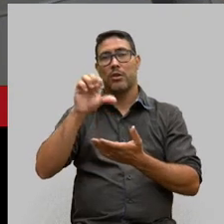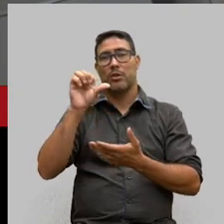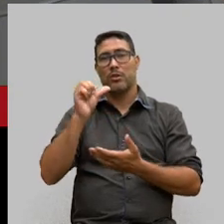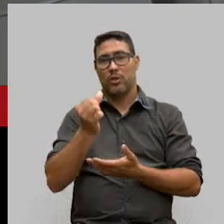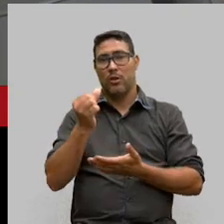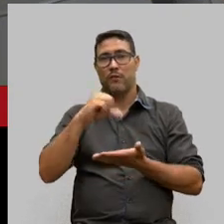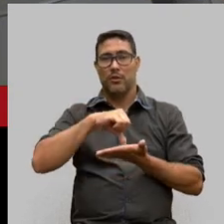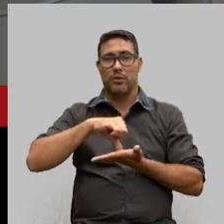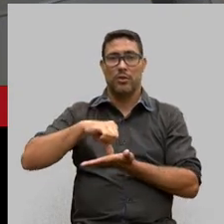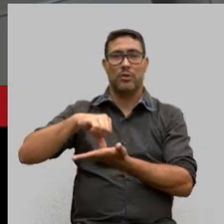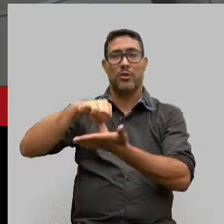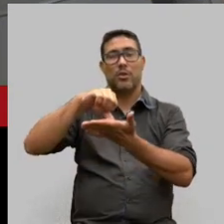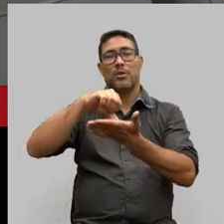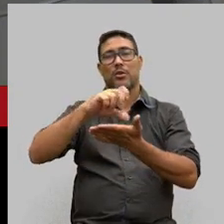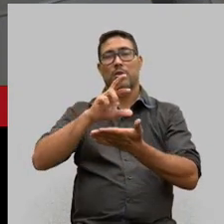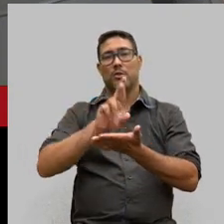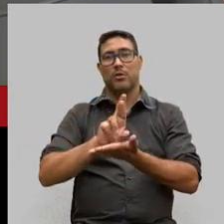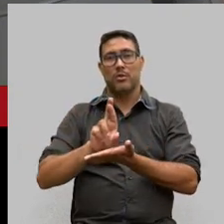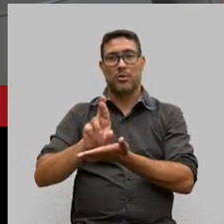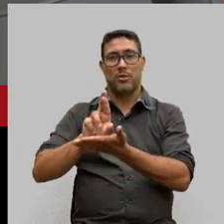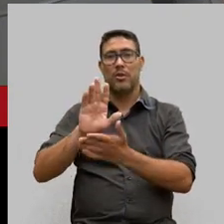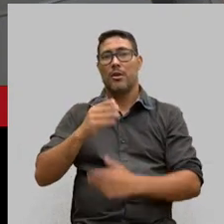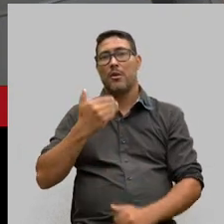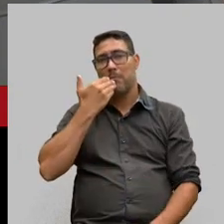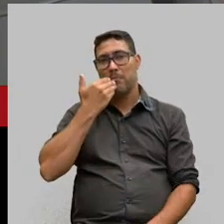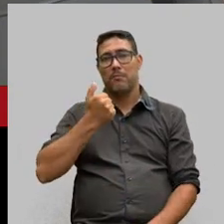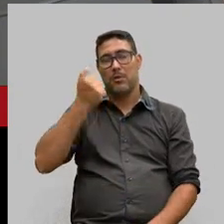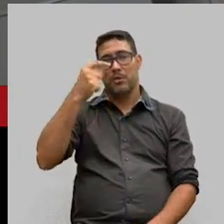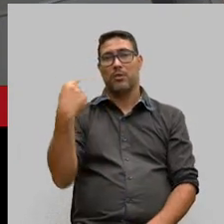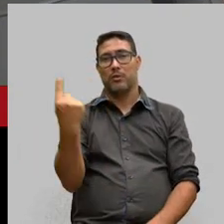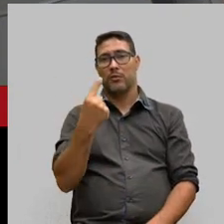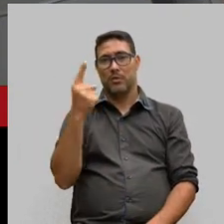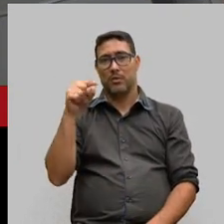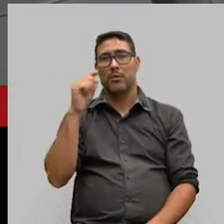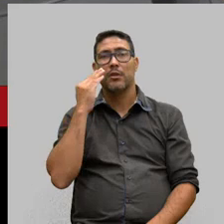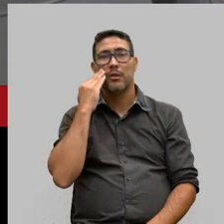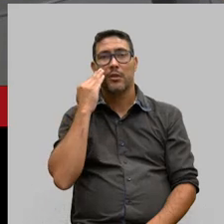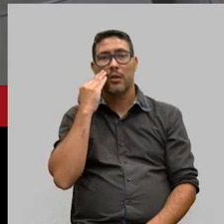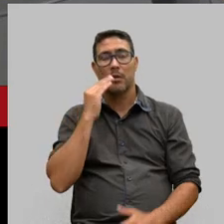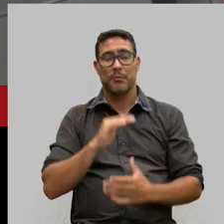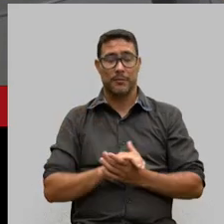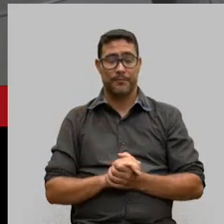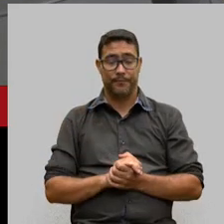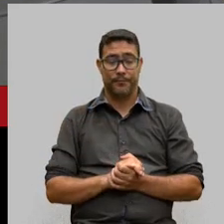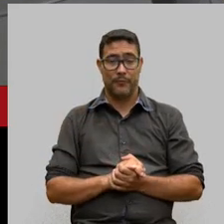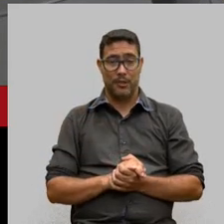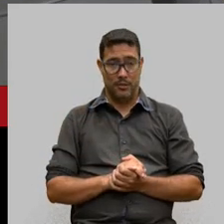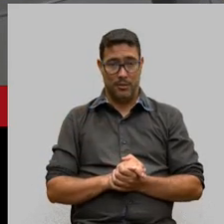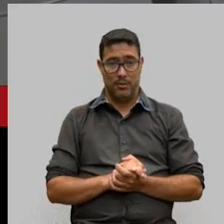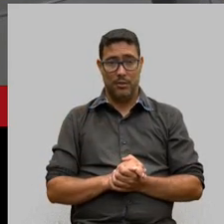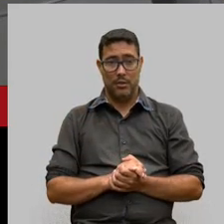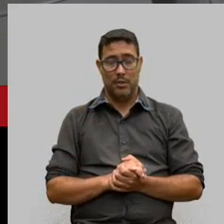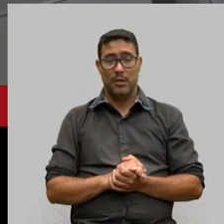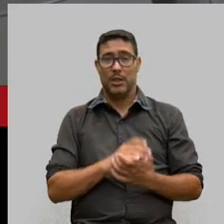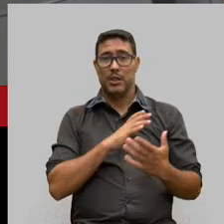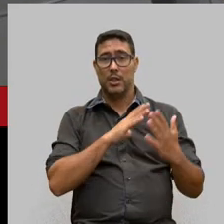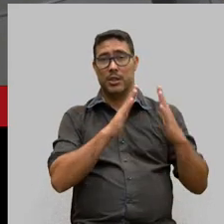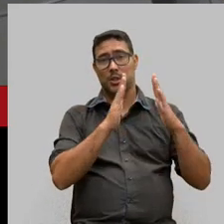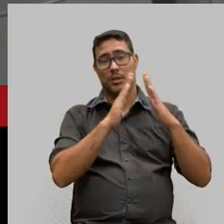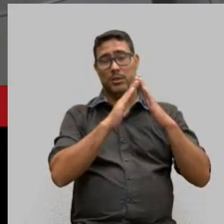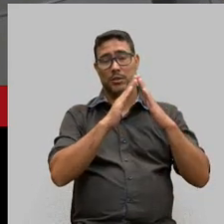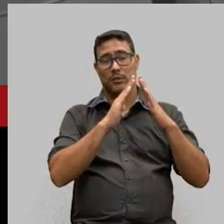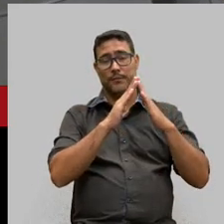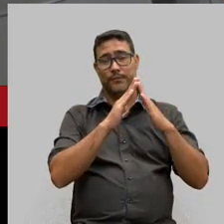repercussão que vocês melhores melhores do que eu sabe outra coisa eu eu moro no bairro Rio